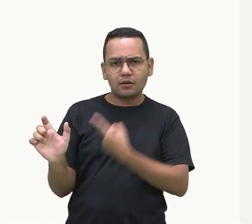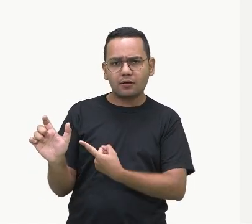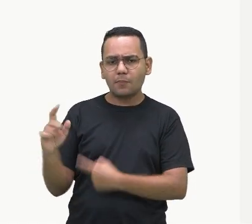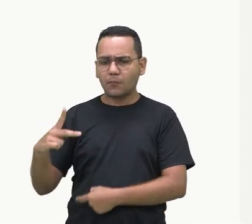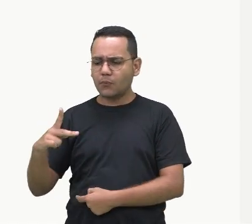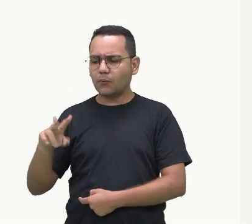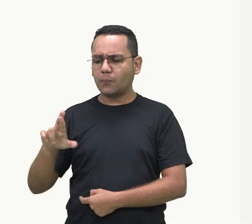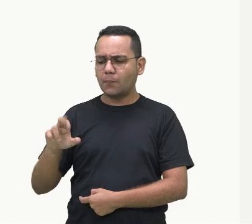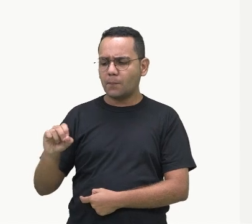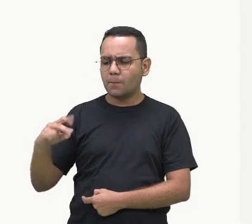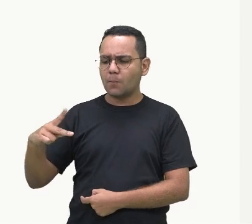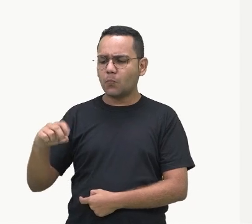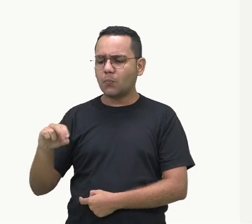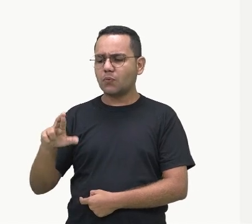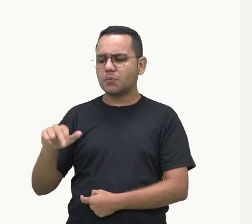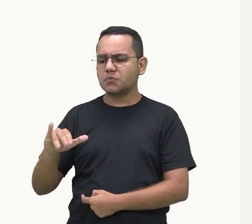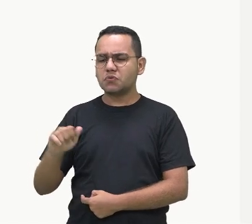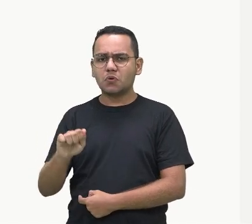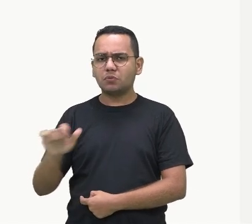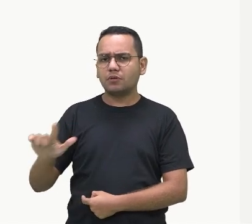gente pode observar que